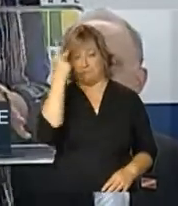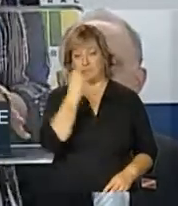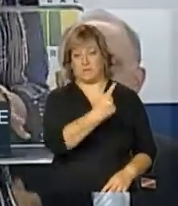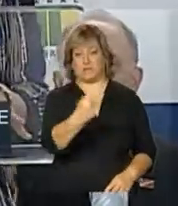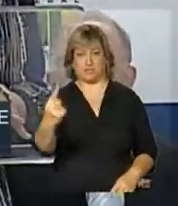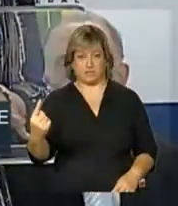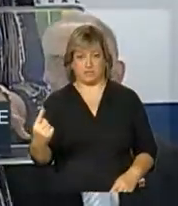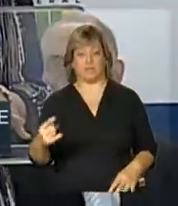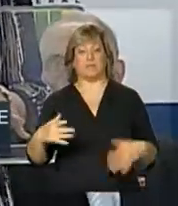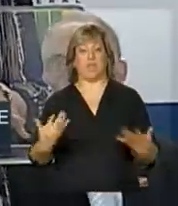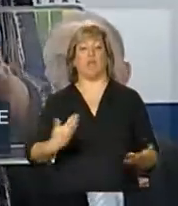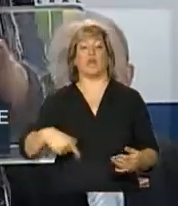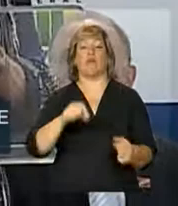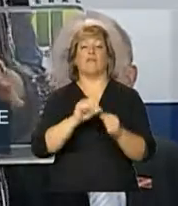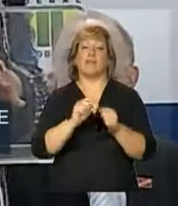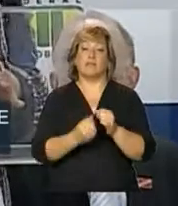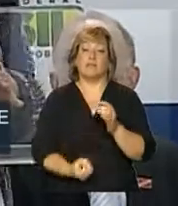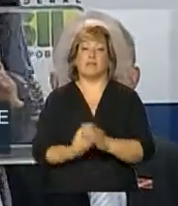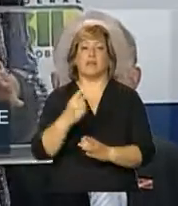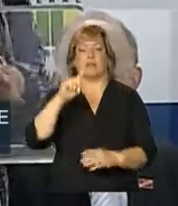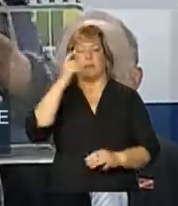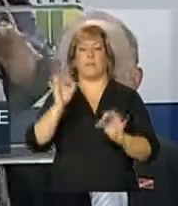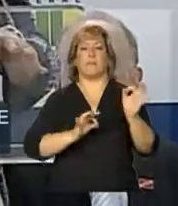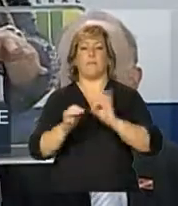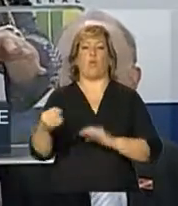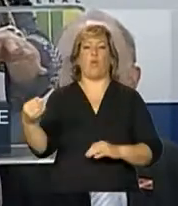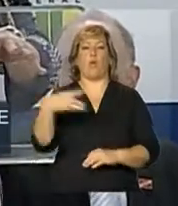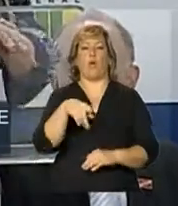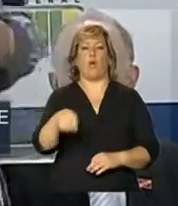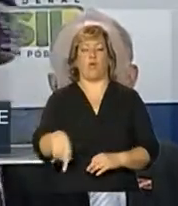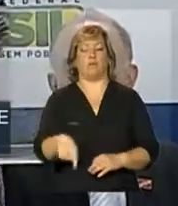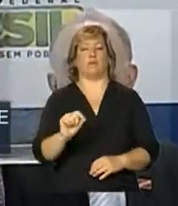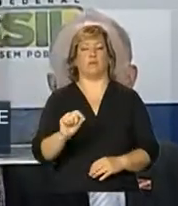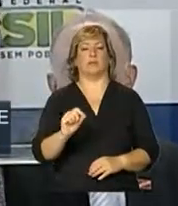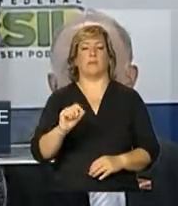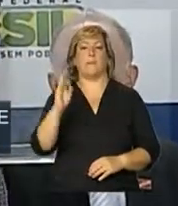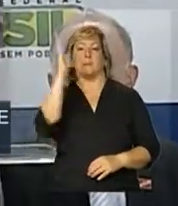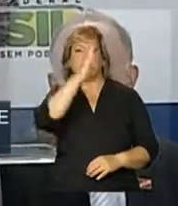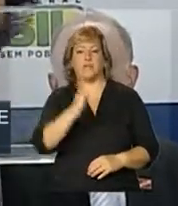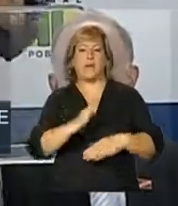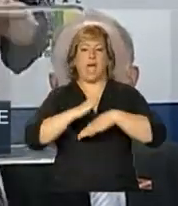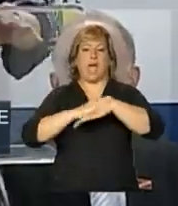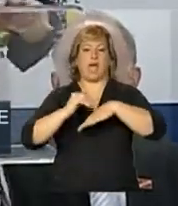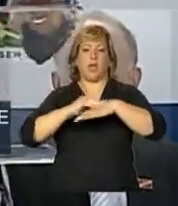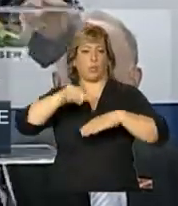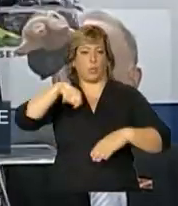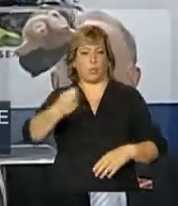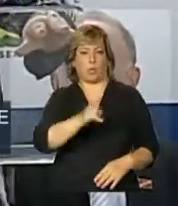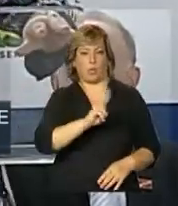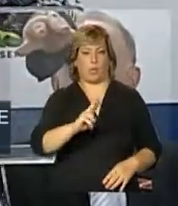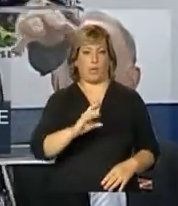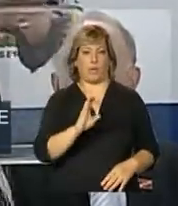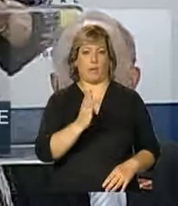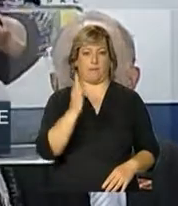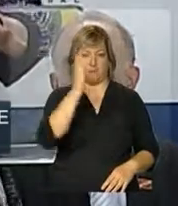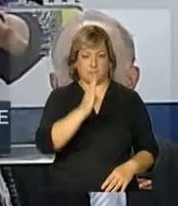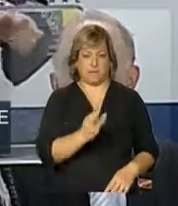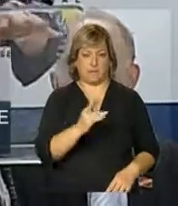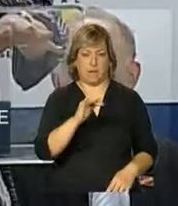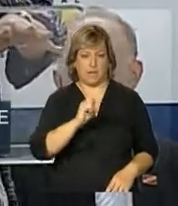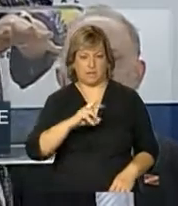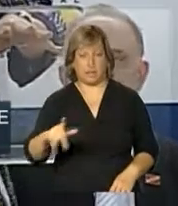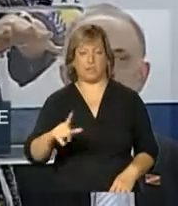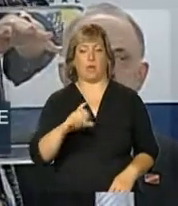nós criamos o Brasil Carinhoso, porque quando a gente olha quem continuou na pobreza, a gente vê uma